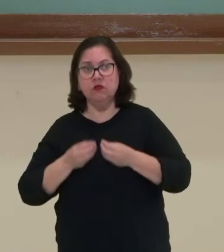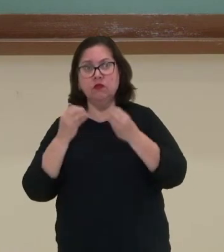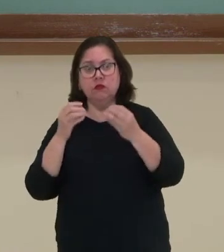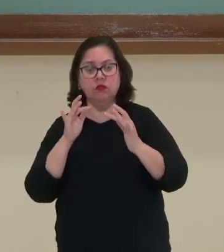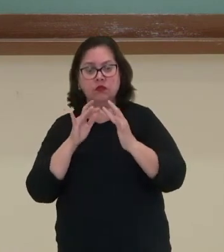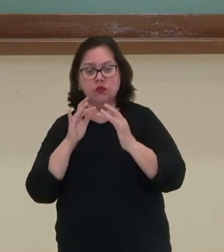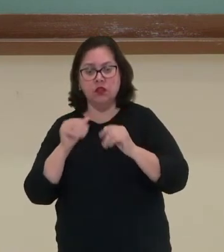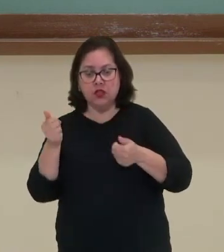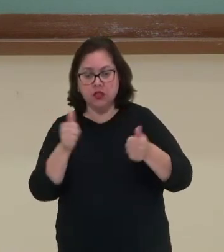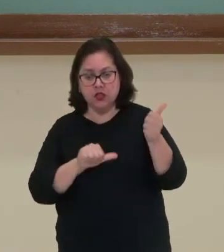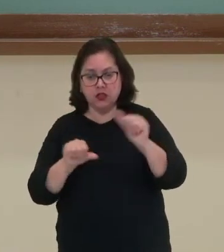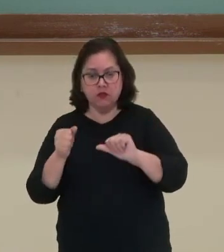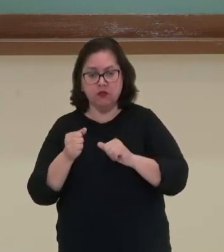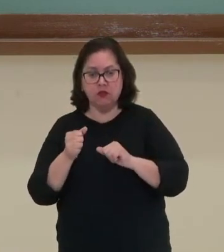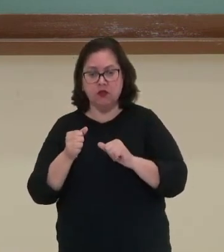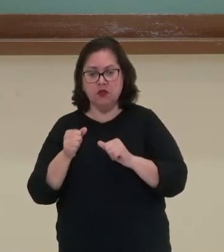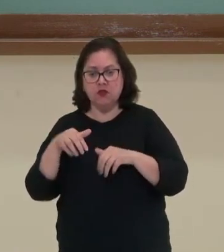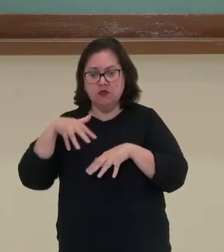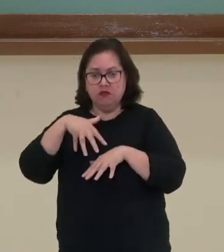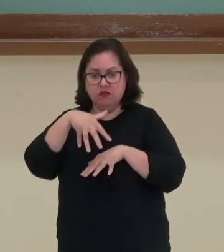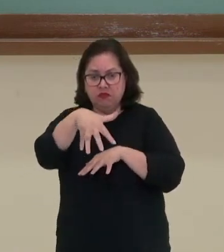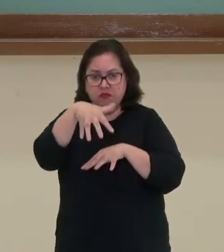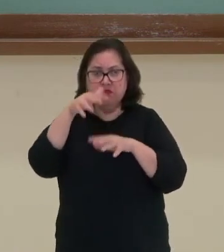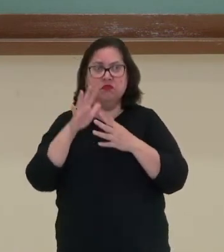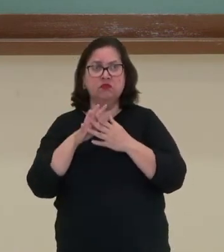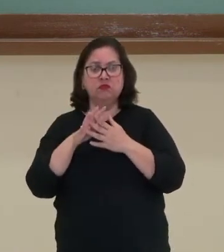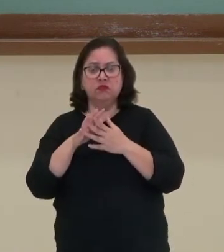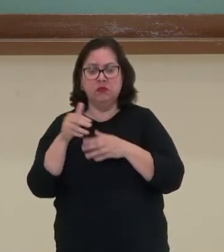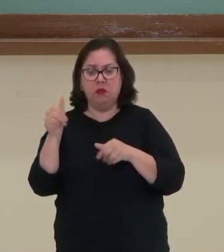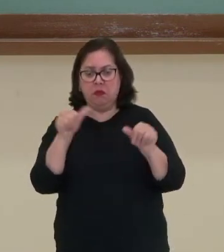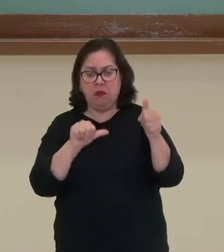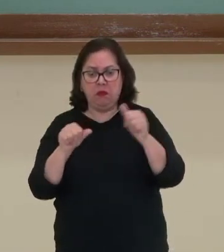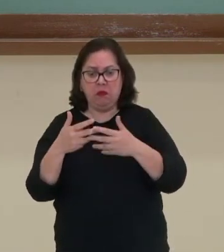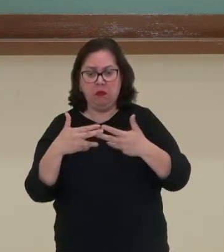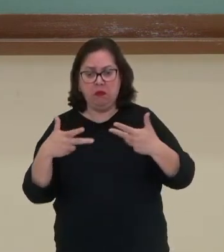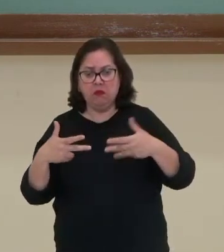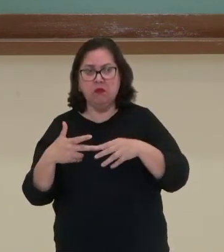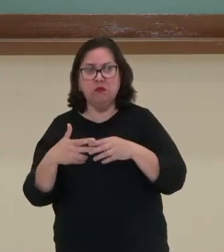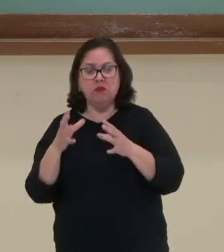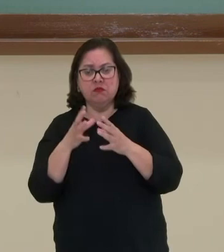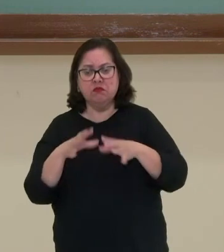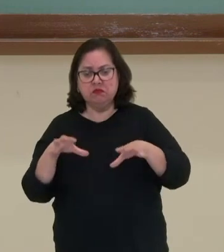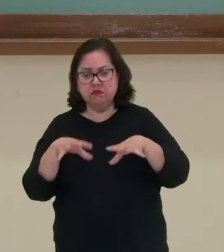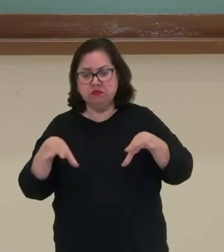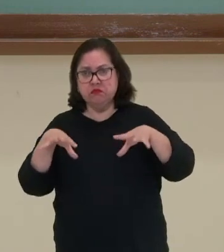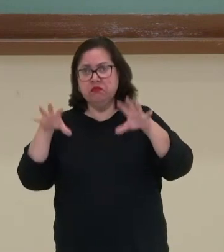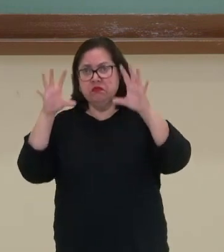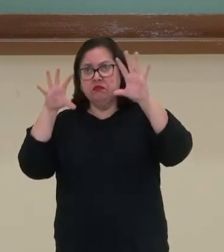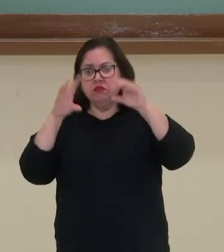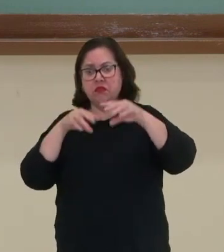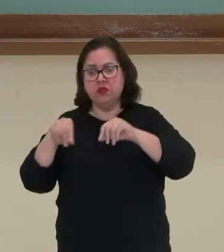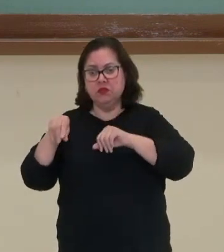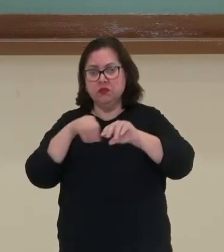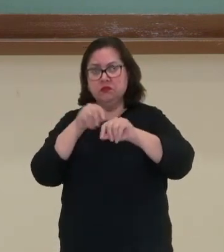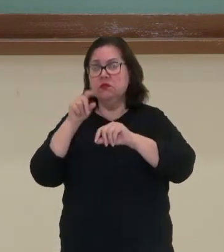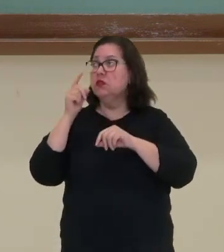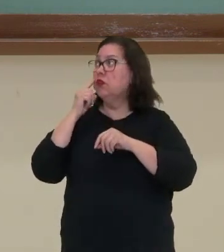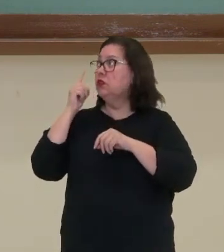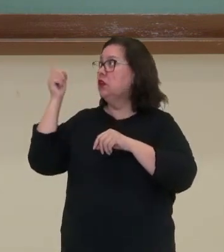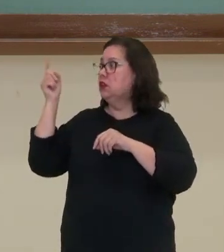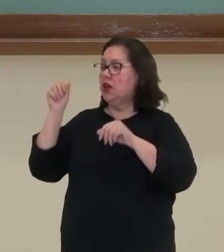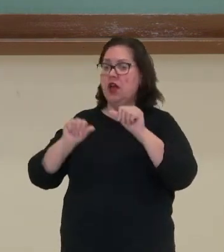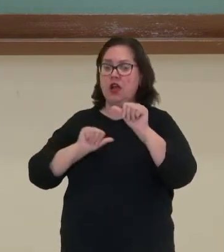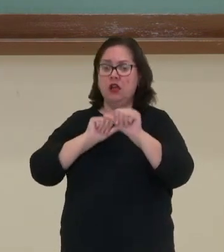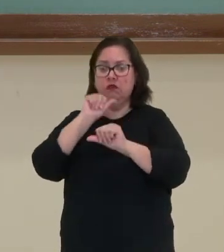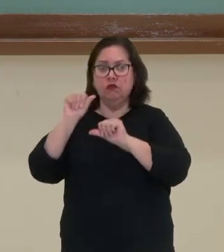contato químico, por pesticidas, herbicidas, resíduos sólidos, poluem aquele ambiente,